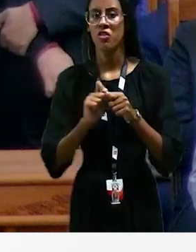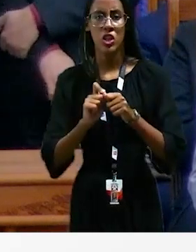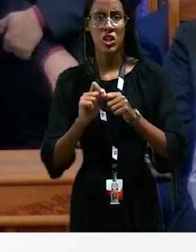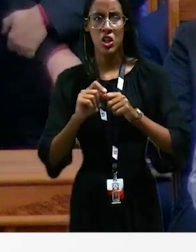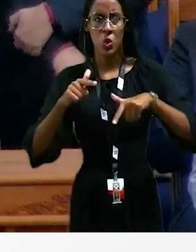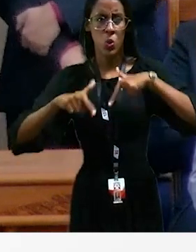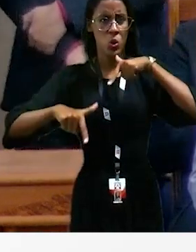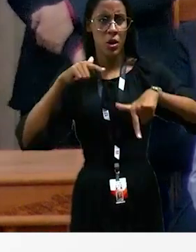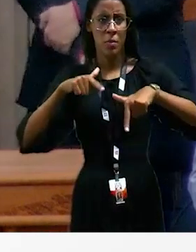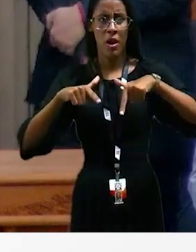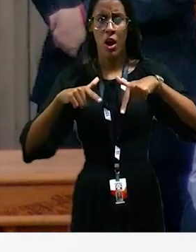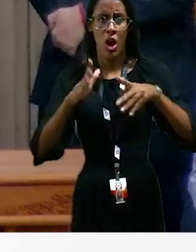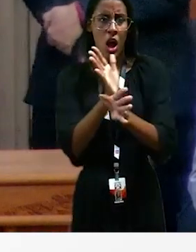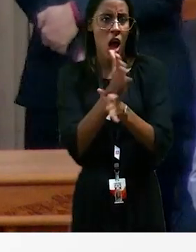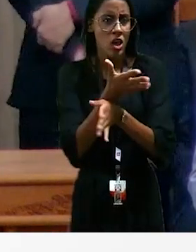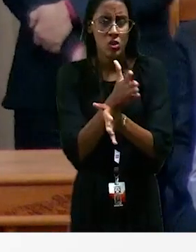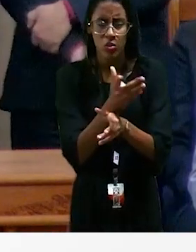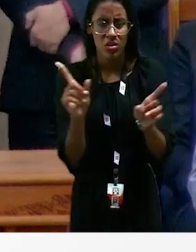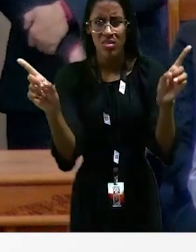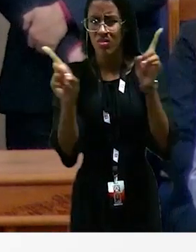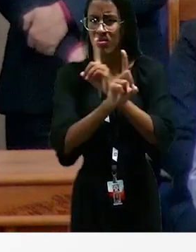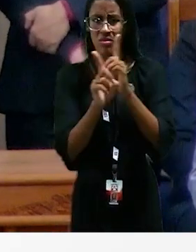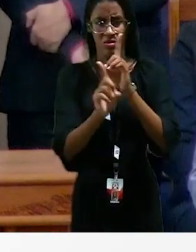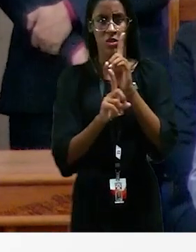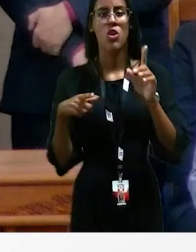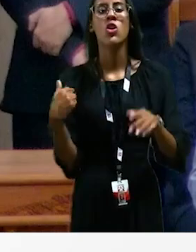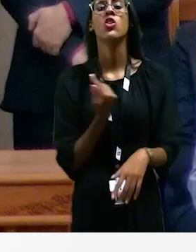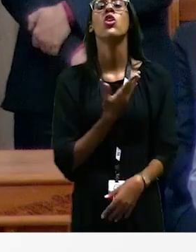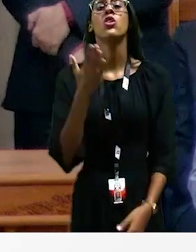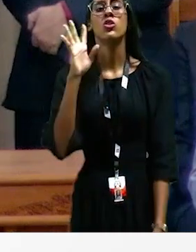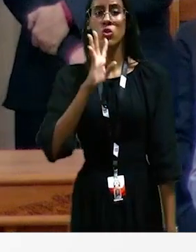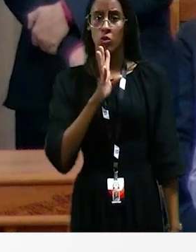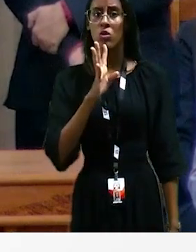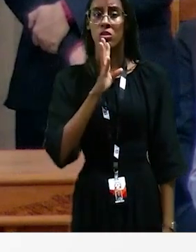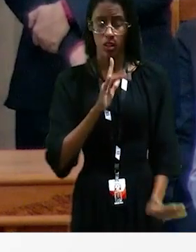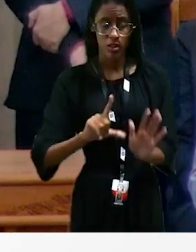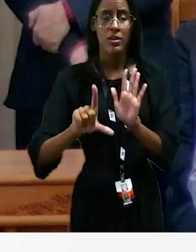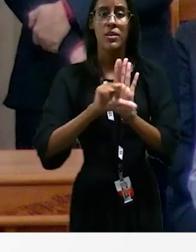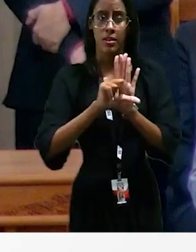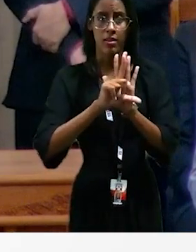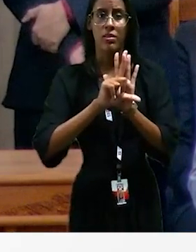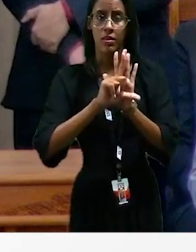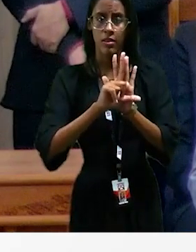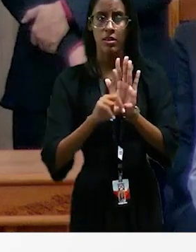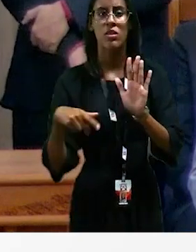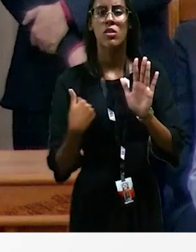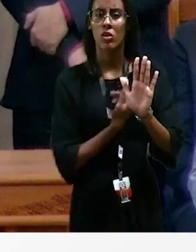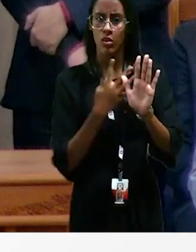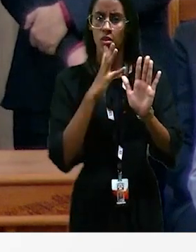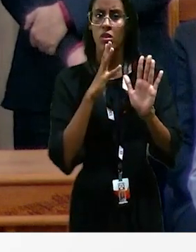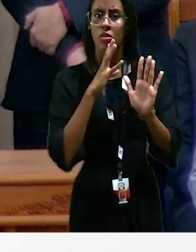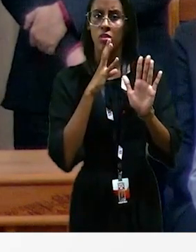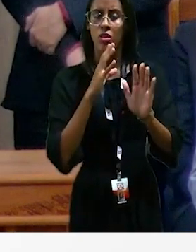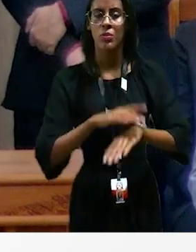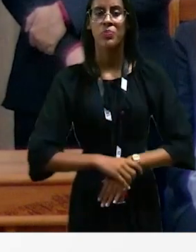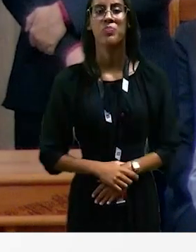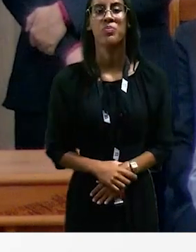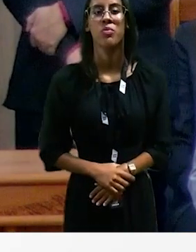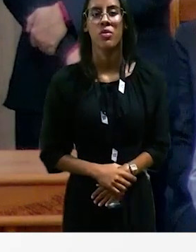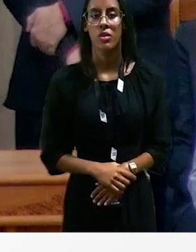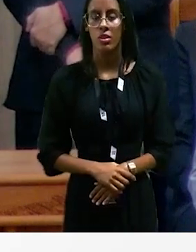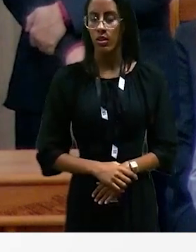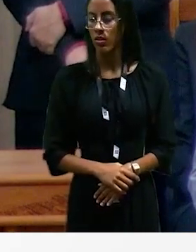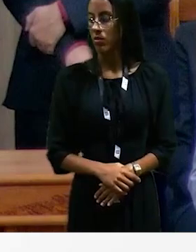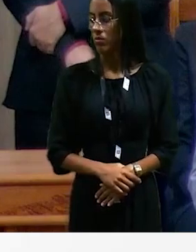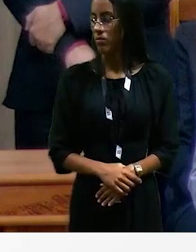conhecemos as leis que tratam sobre a liberdade de crença religiosa o artigo quinto da constituição